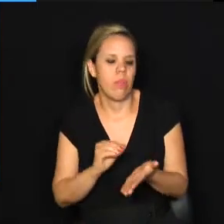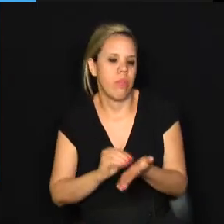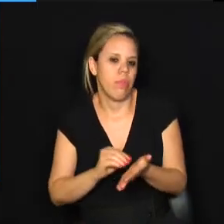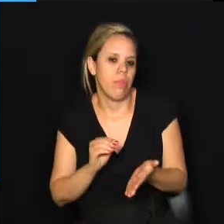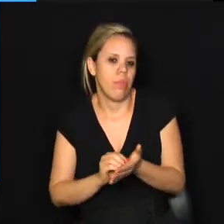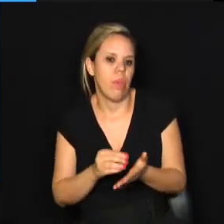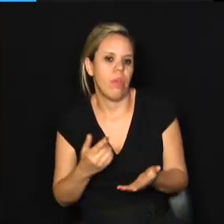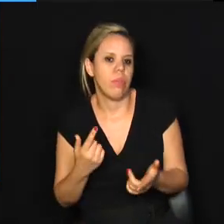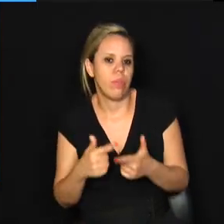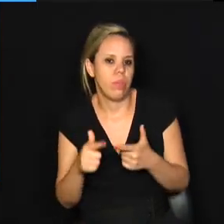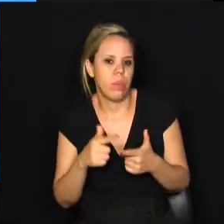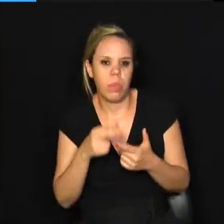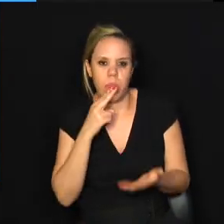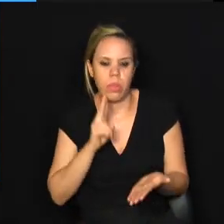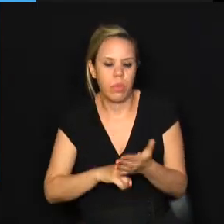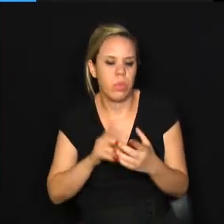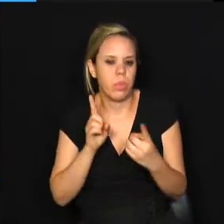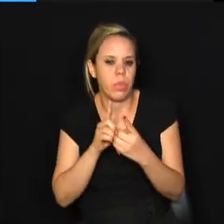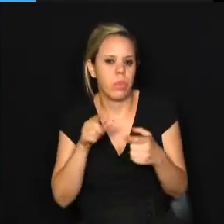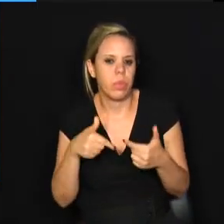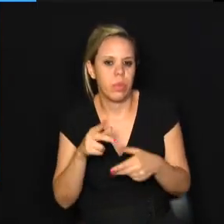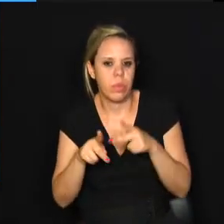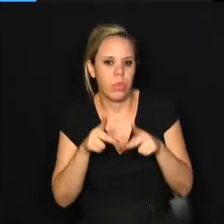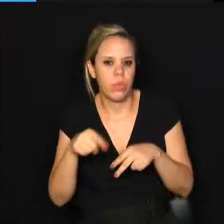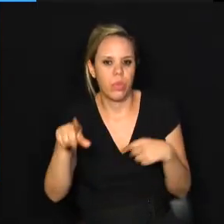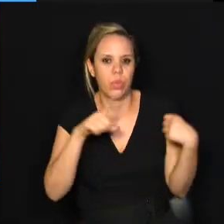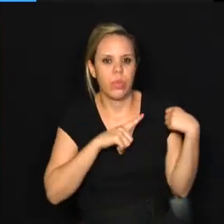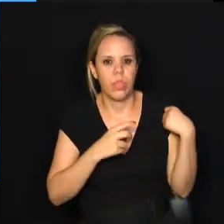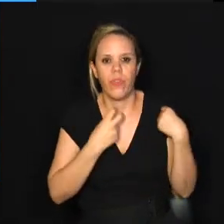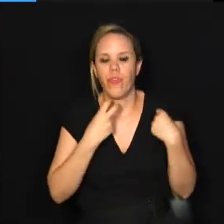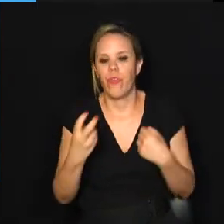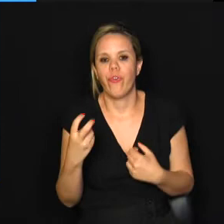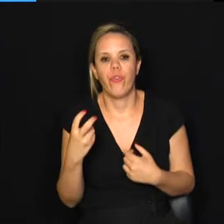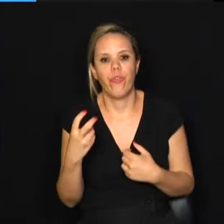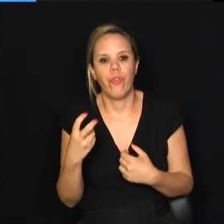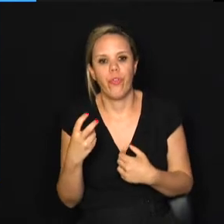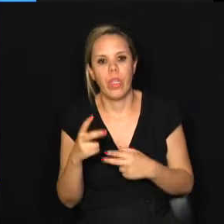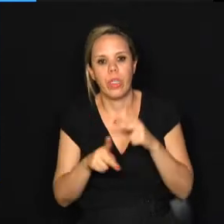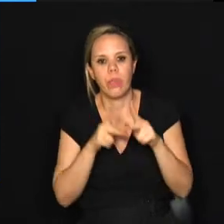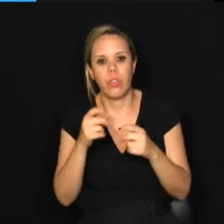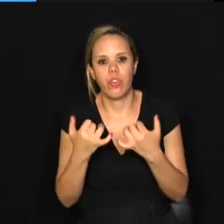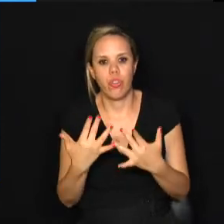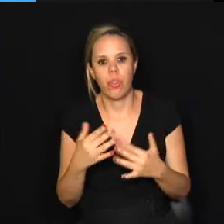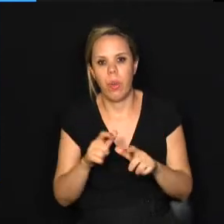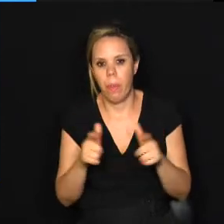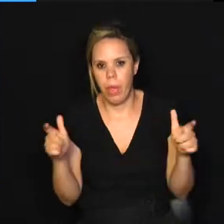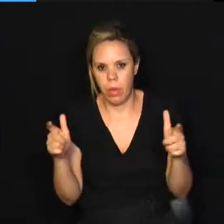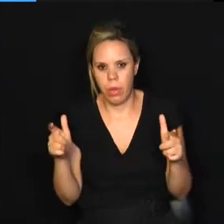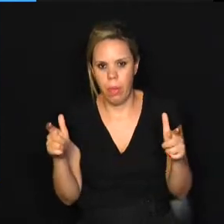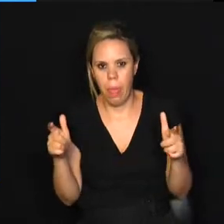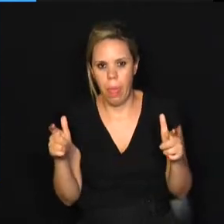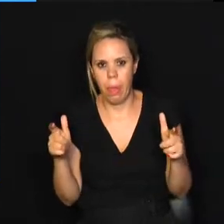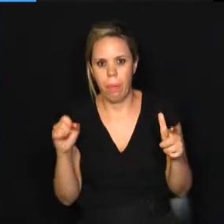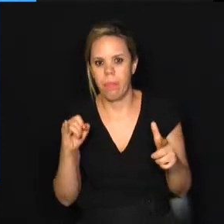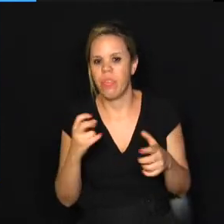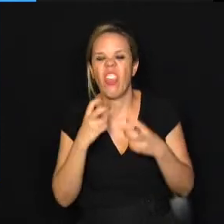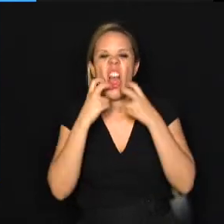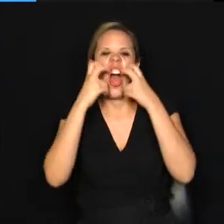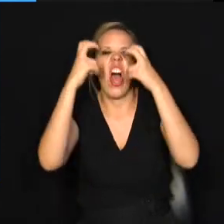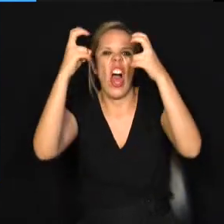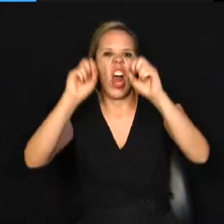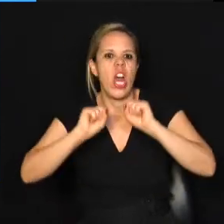Correios. E como a população que tem a voz, que é o povo, que é a sua maioria, se eles não gritar em defesa